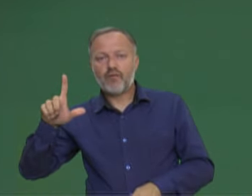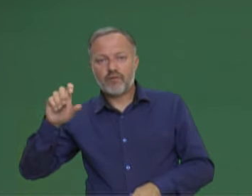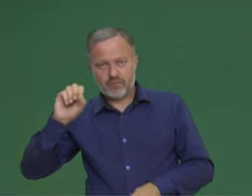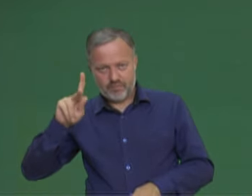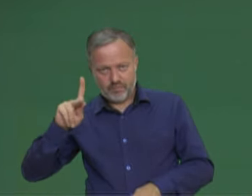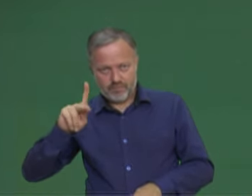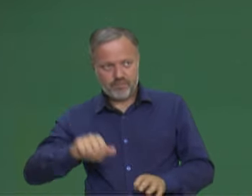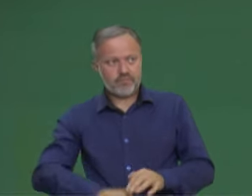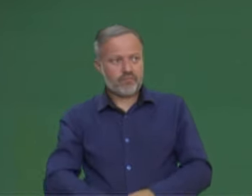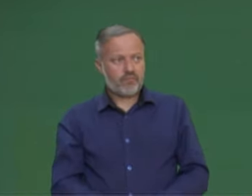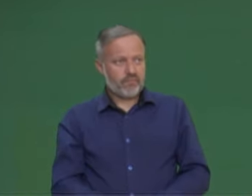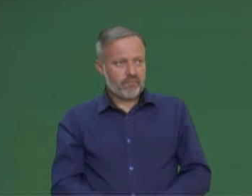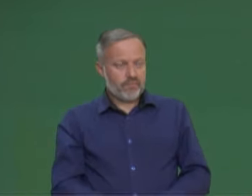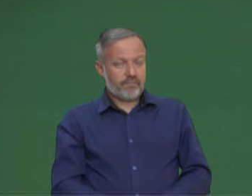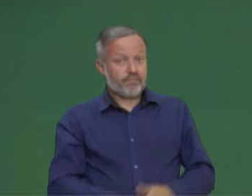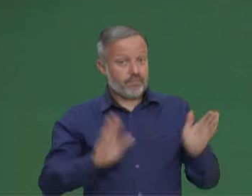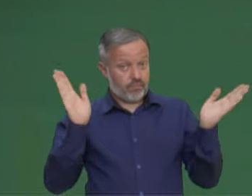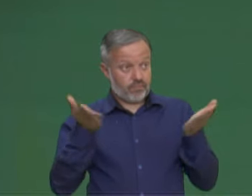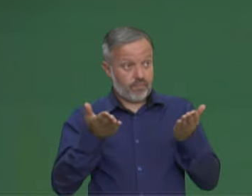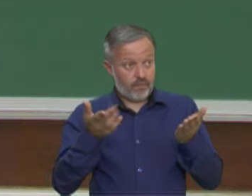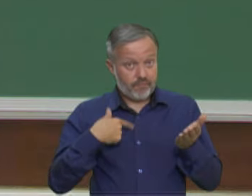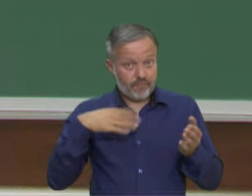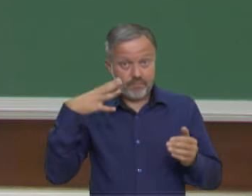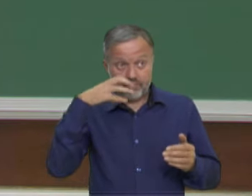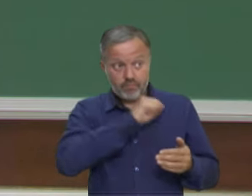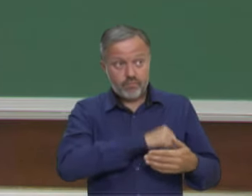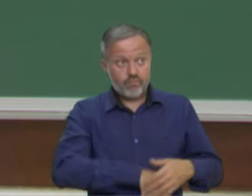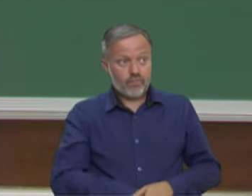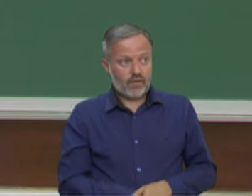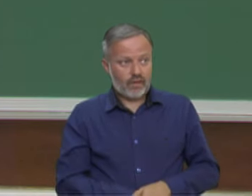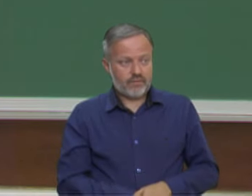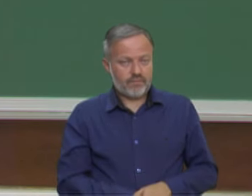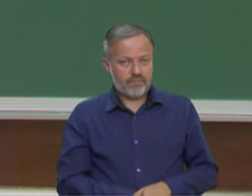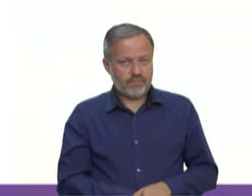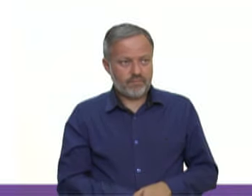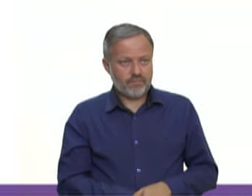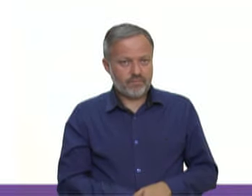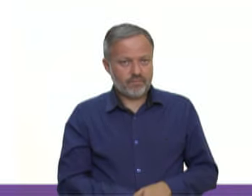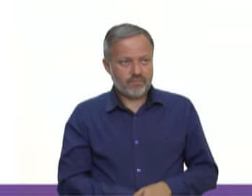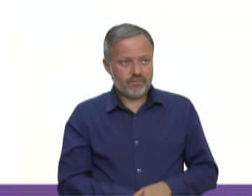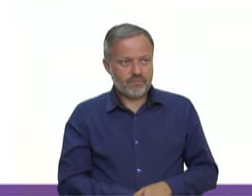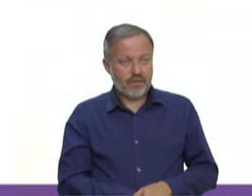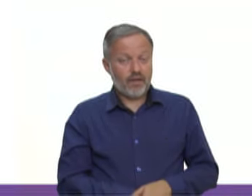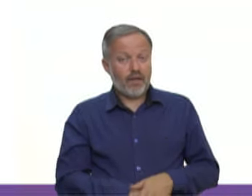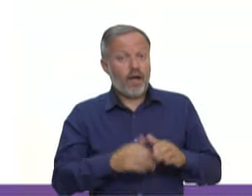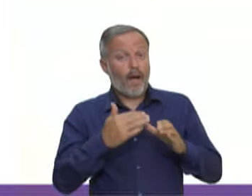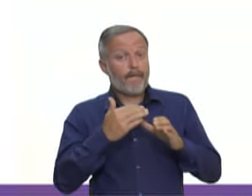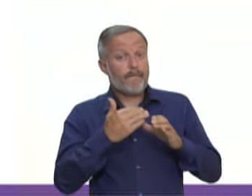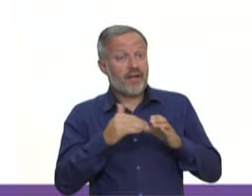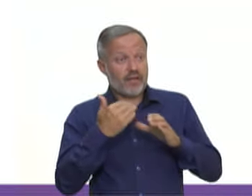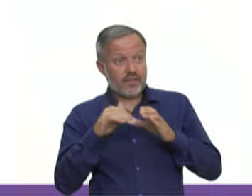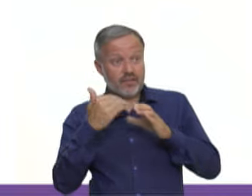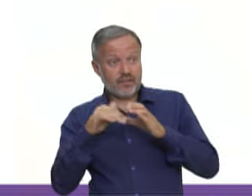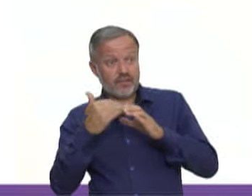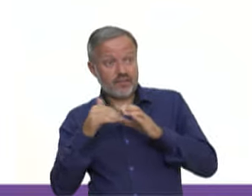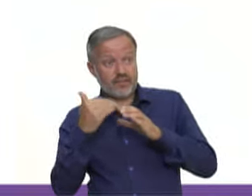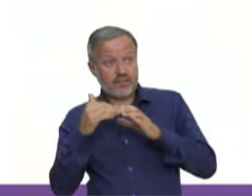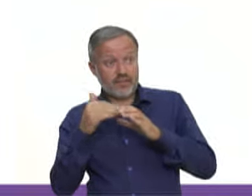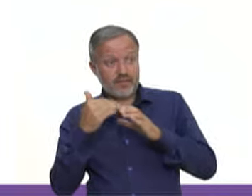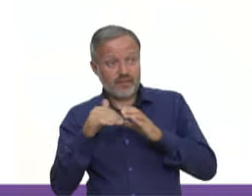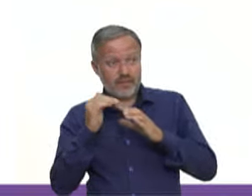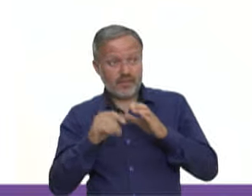Vamos para o próximo? Um quiz? Jogo rápido aí? Vamos lá. Mensajes de autoridades públicas é uma